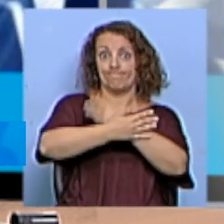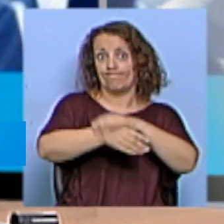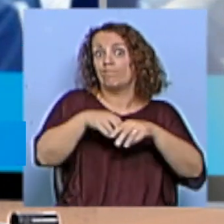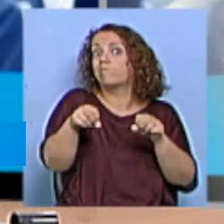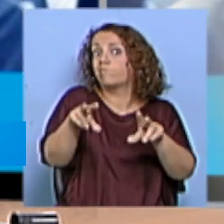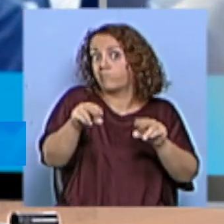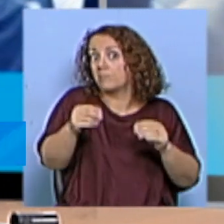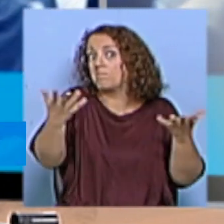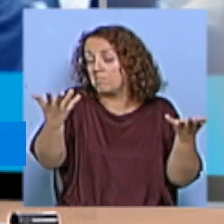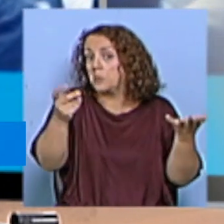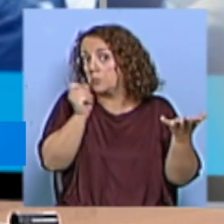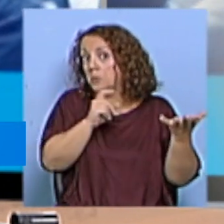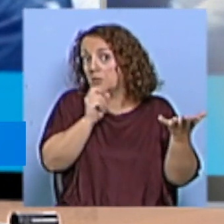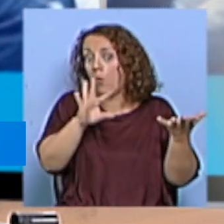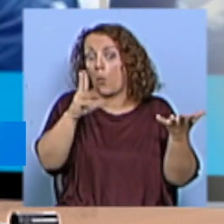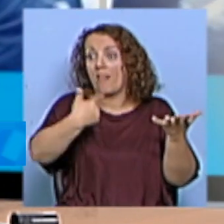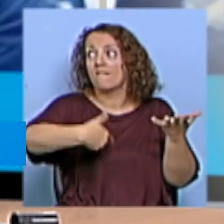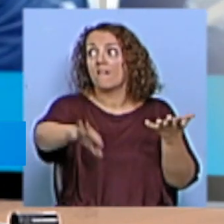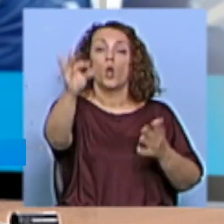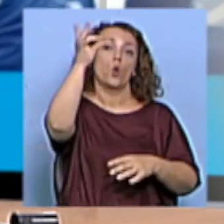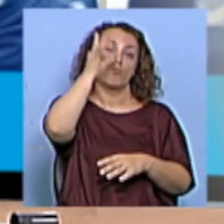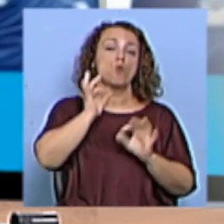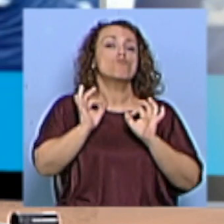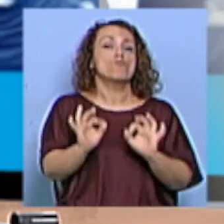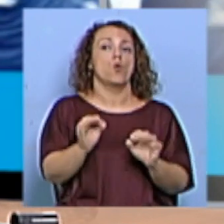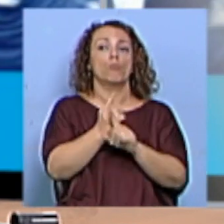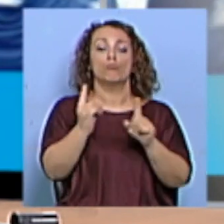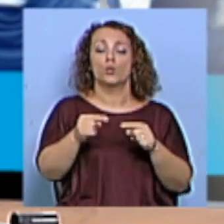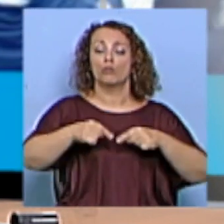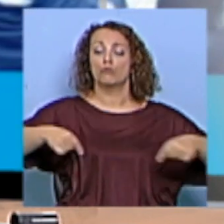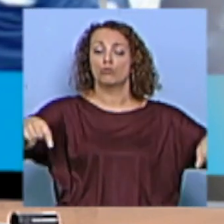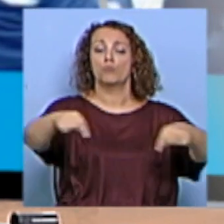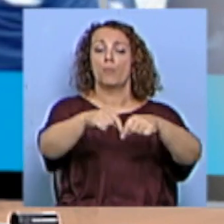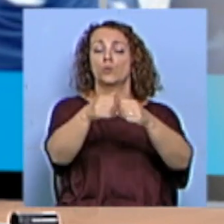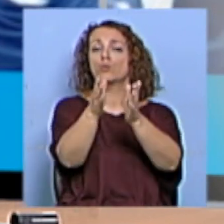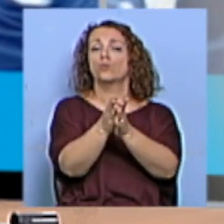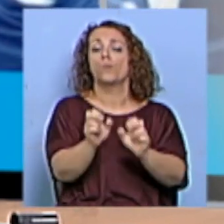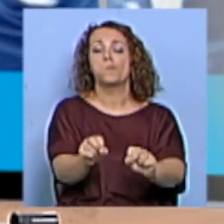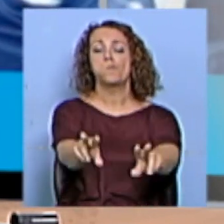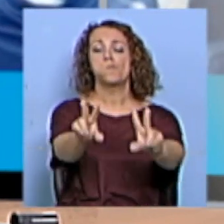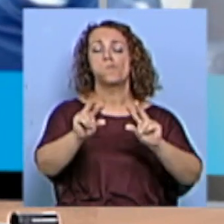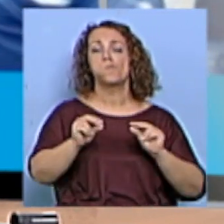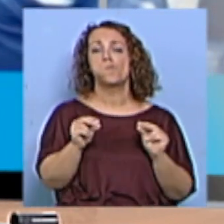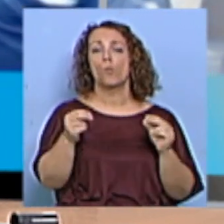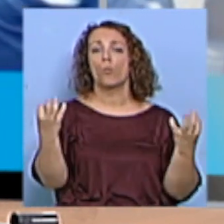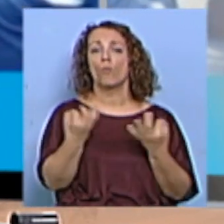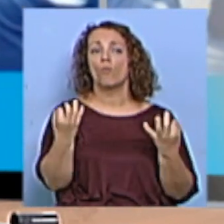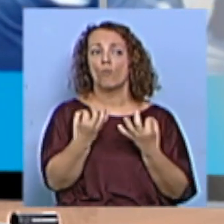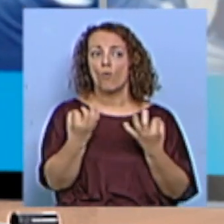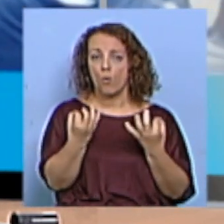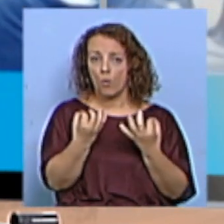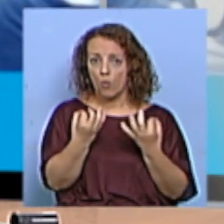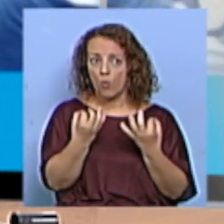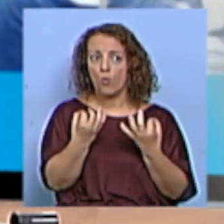princípio, estão desinfetadas quando chega ao momento da comunhão, visto que todo o espaço também foi desinfetado e de formas até